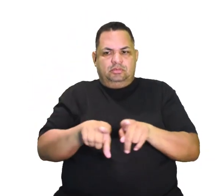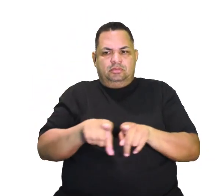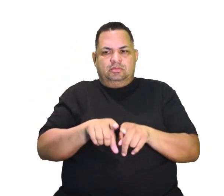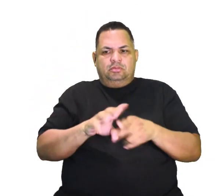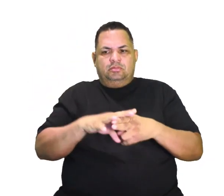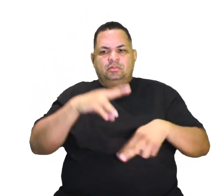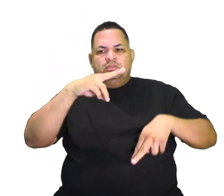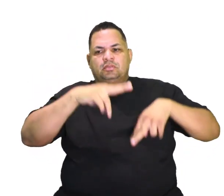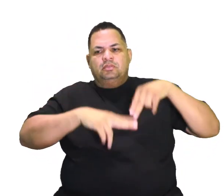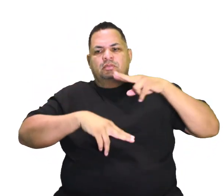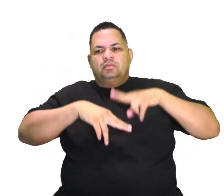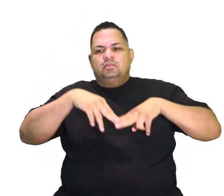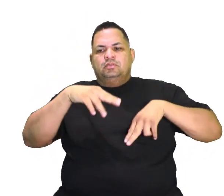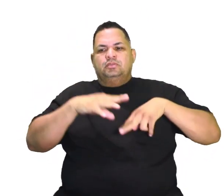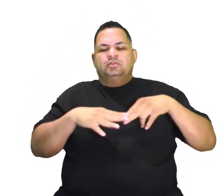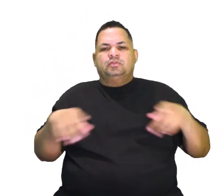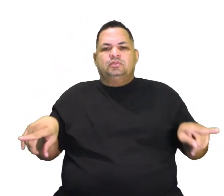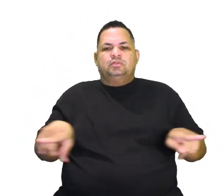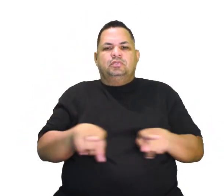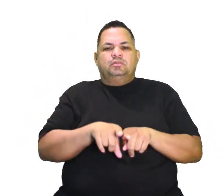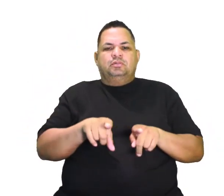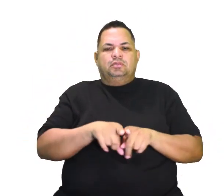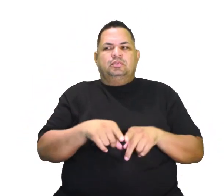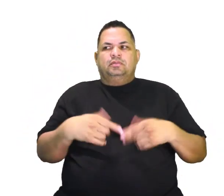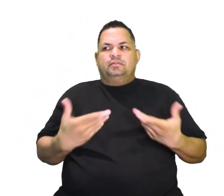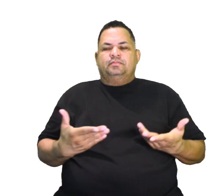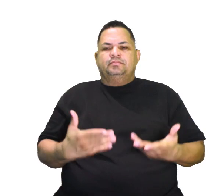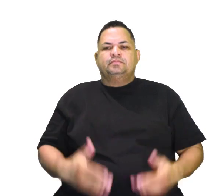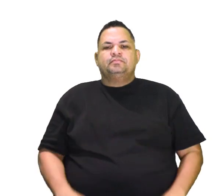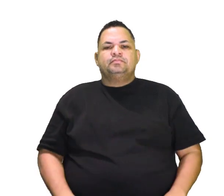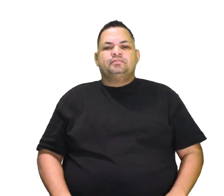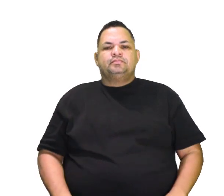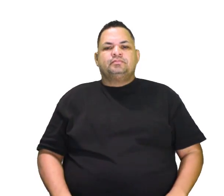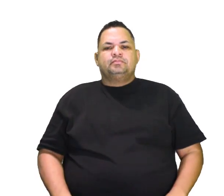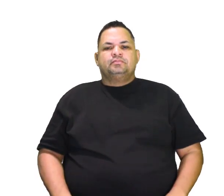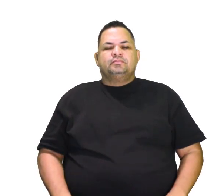festas juninas. Então, constantemente há apresentações dessas danças